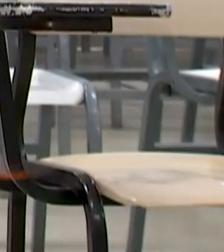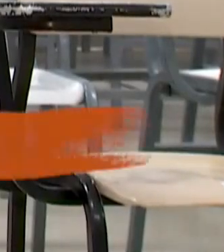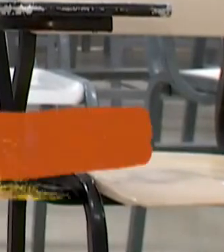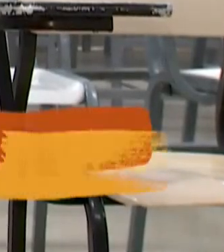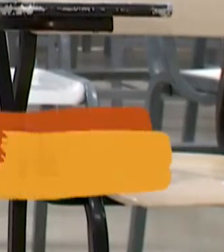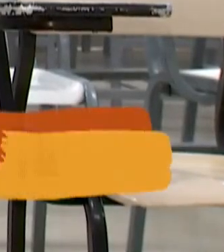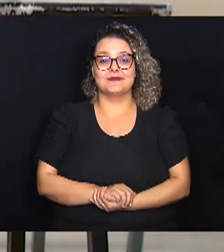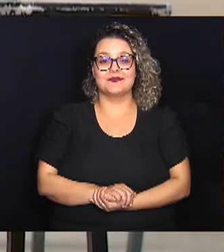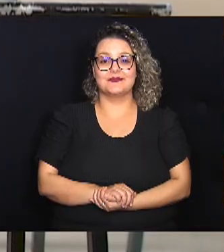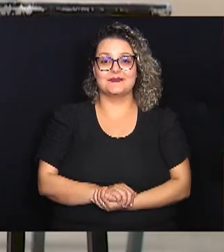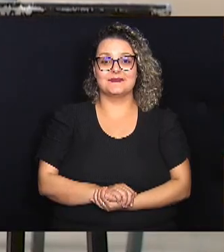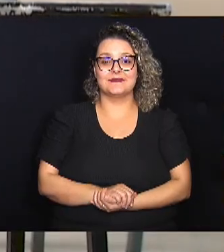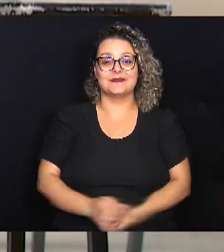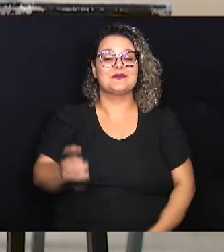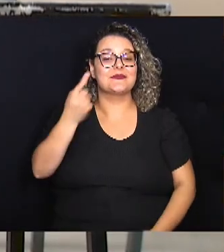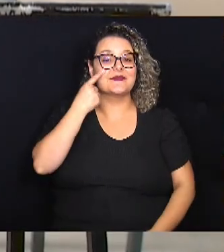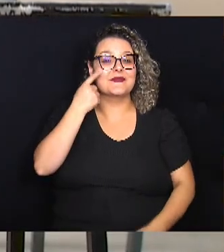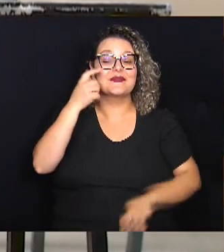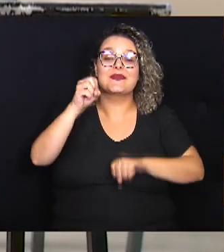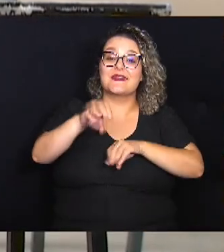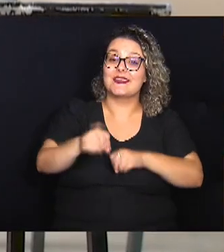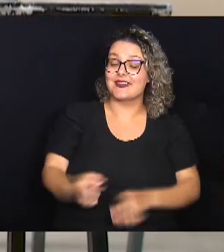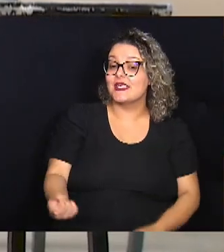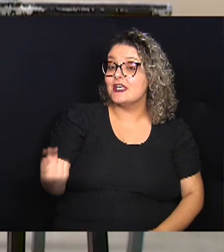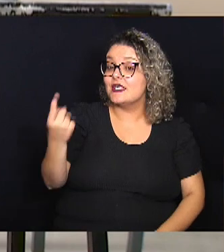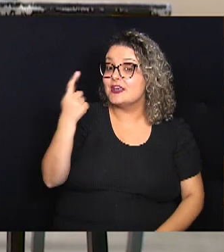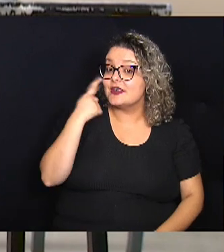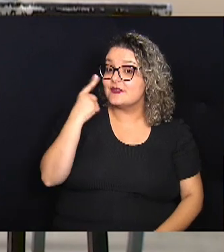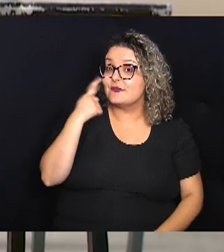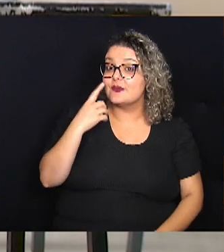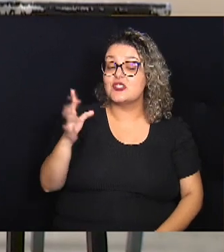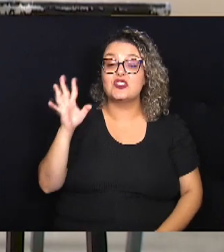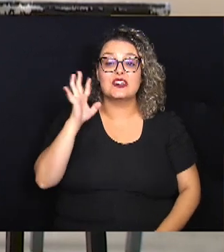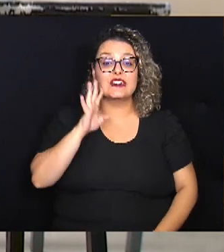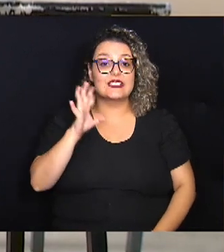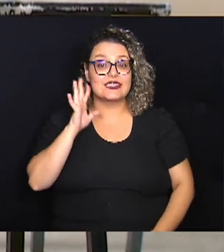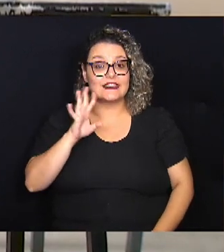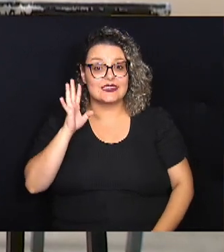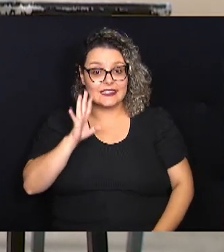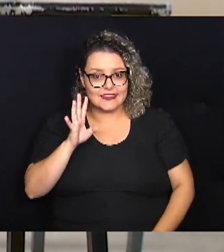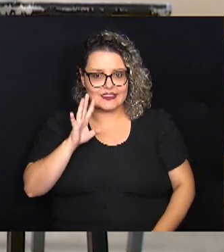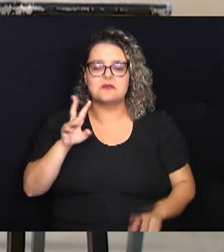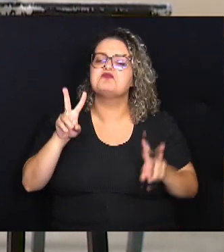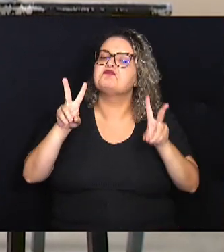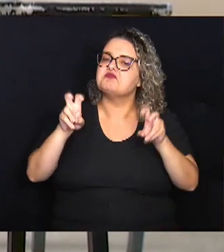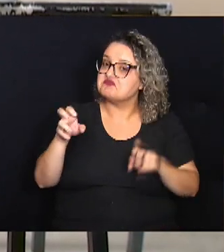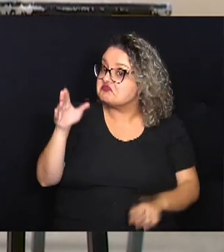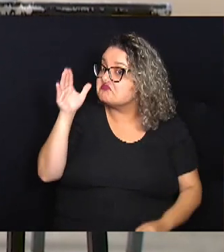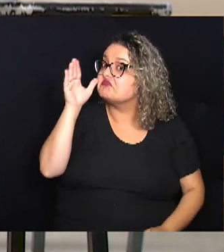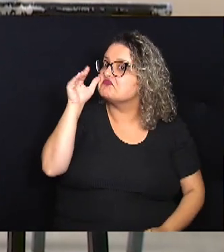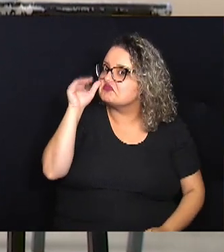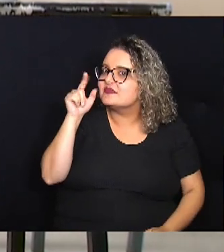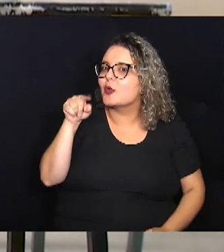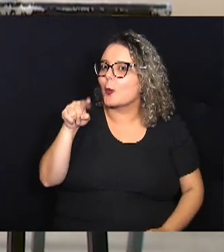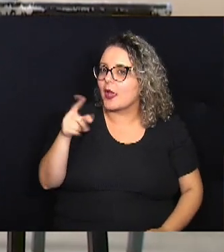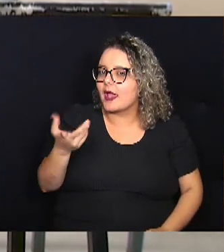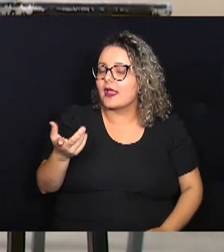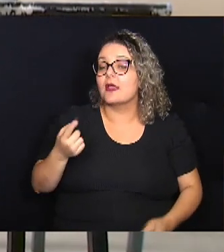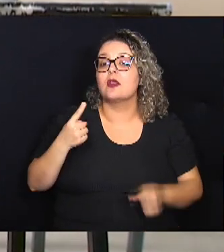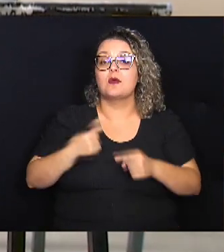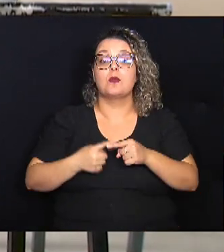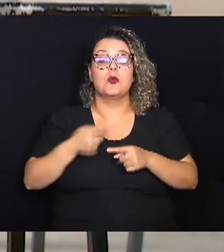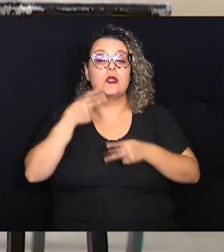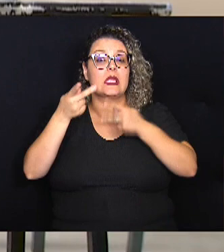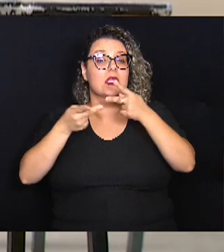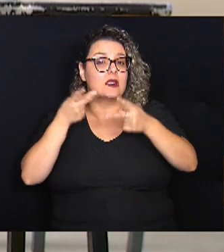Bom, é o quadro De Olho na Educação e olha só que bacana, que assunto curioso, não é? Porque nós vamos